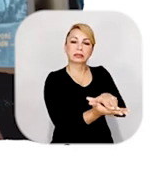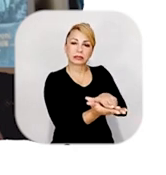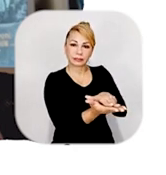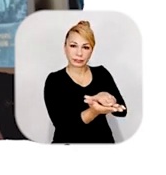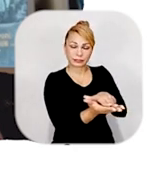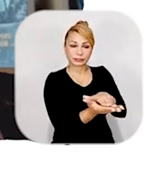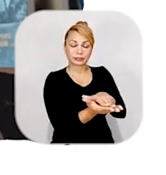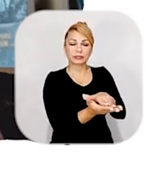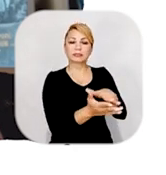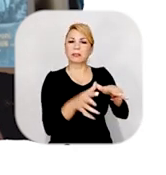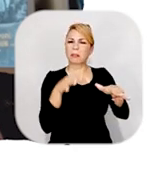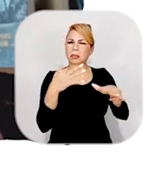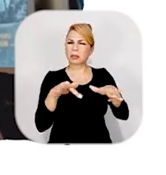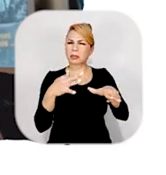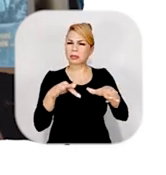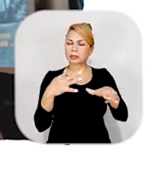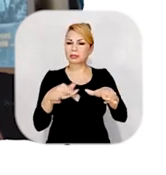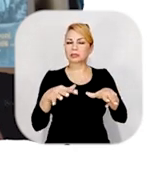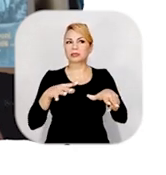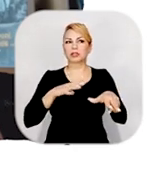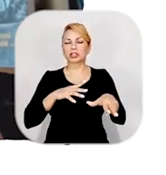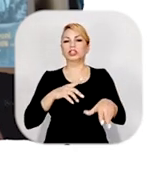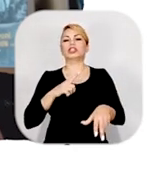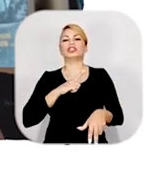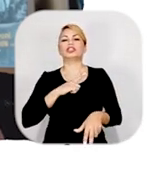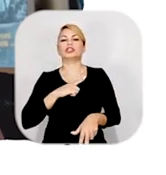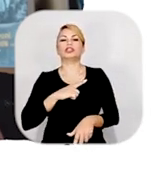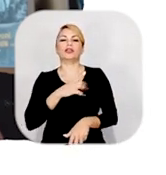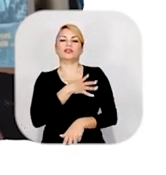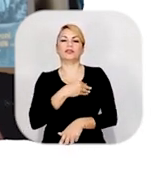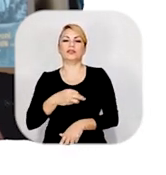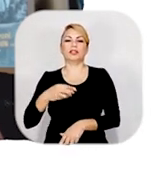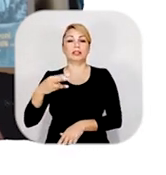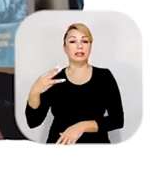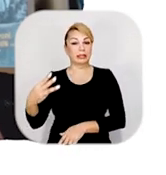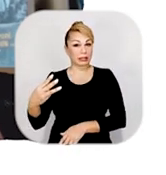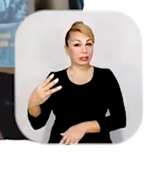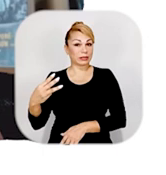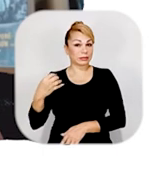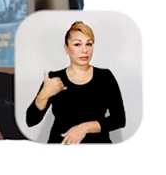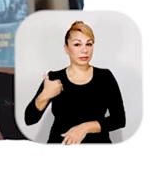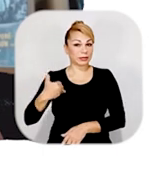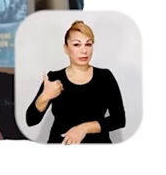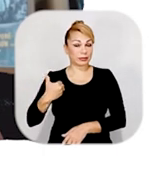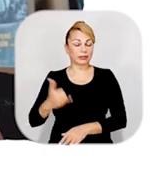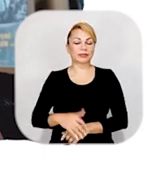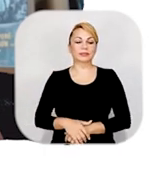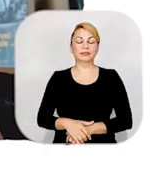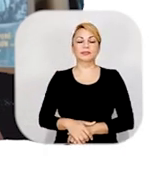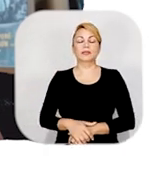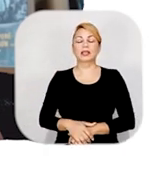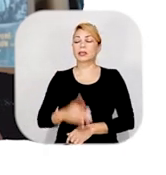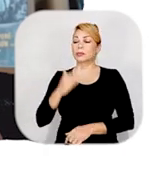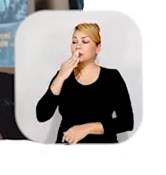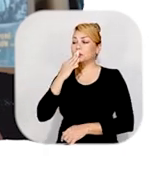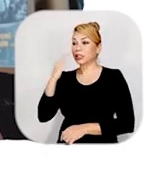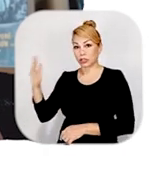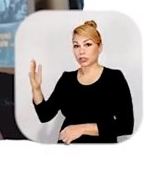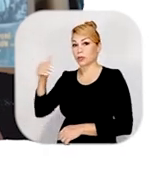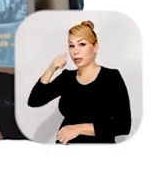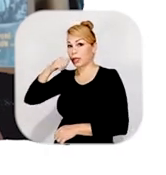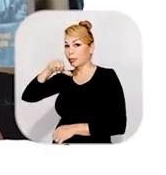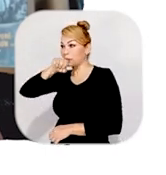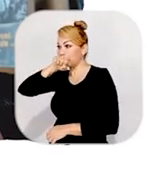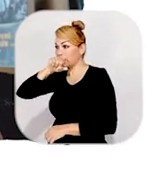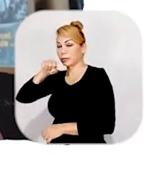filho de 3 anos, eles estavam prestes a entrar numa guerra, e uma das coisas que ele mais pediu para a mulher dele, e ele também pediu